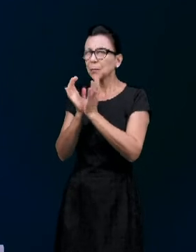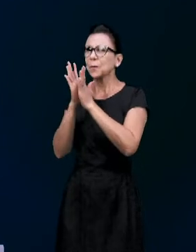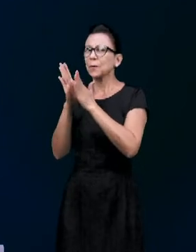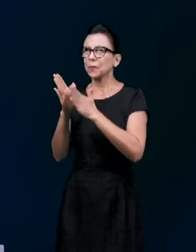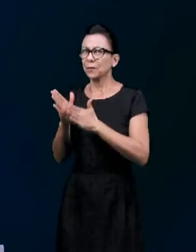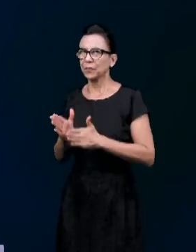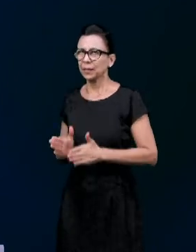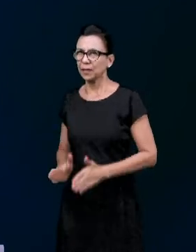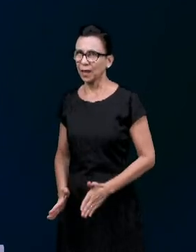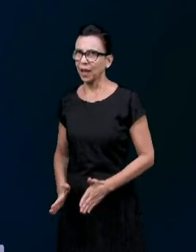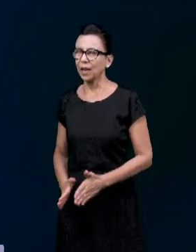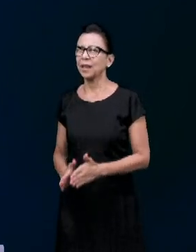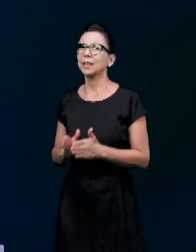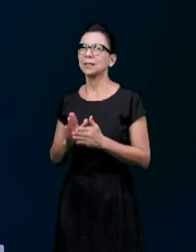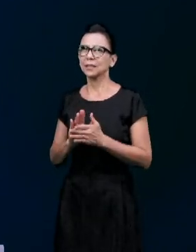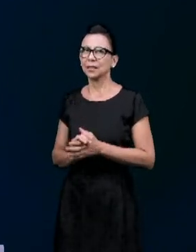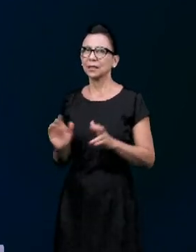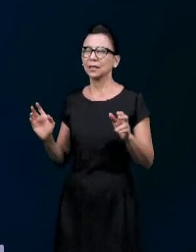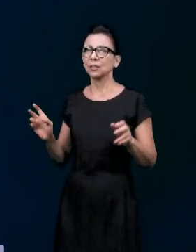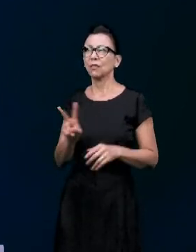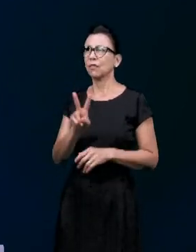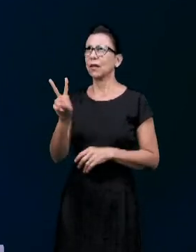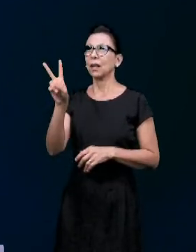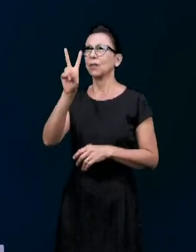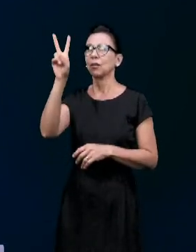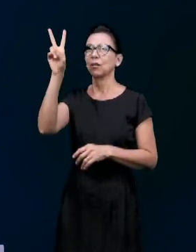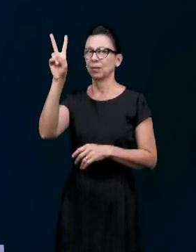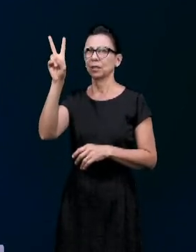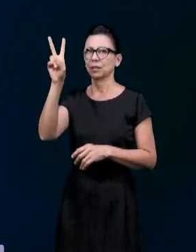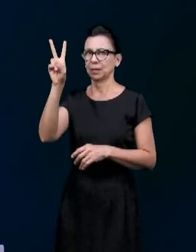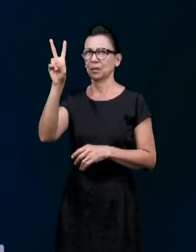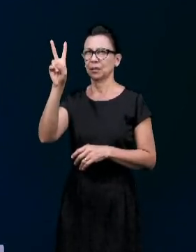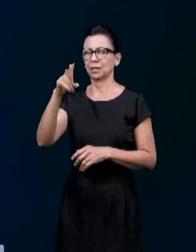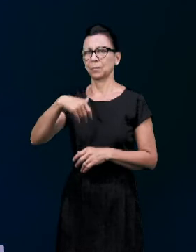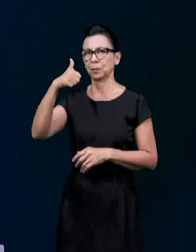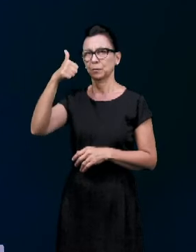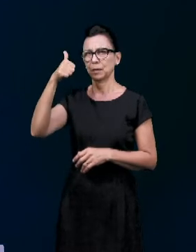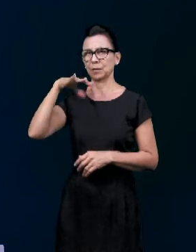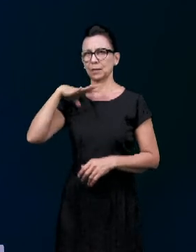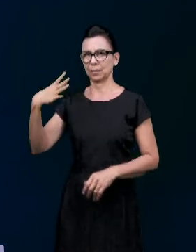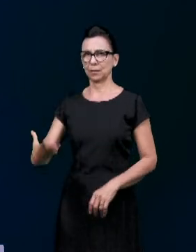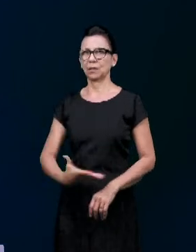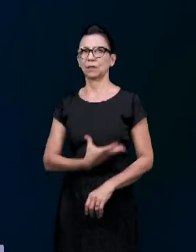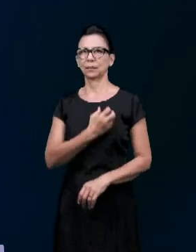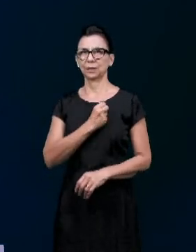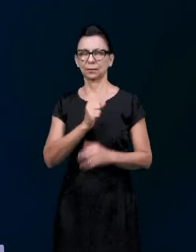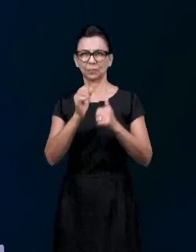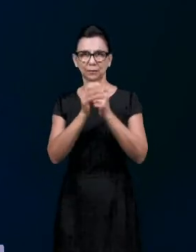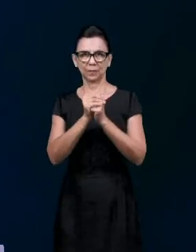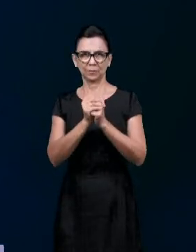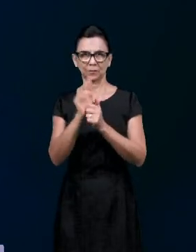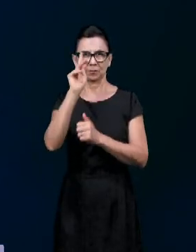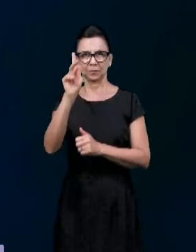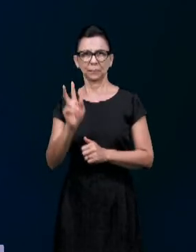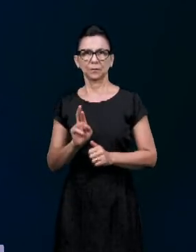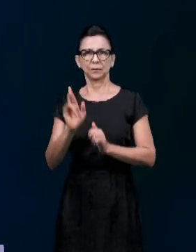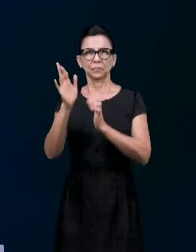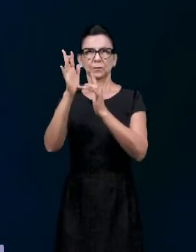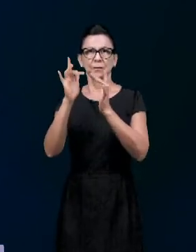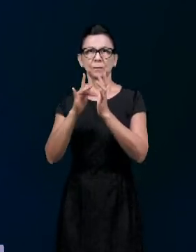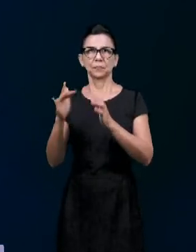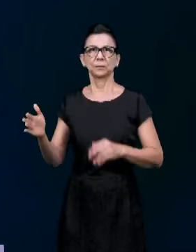existe nada mais valioso que a nossa salvação. Amém? A paz do Senhor Jesus. Pai do Senhor a todos